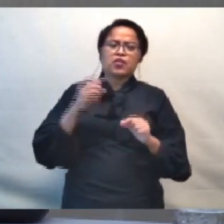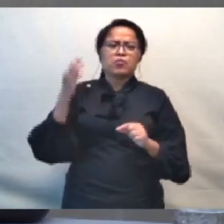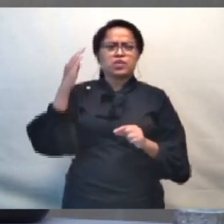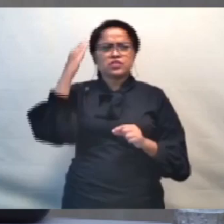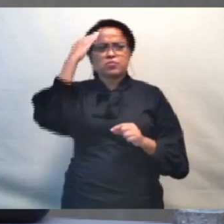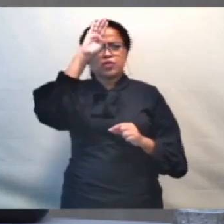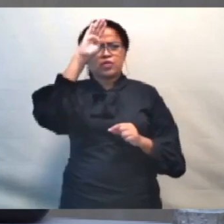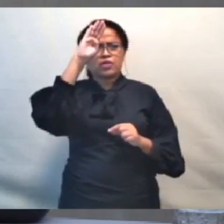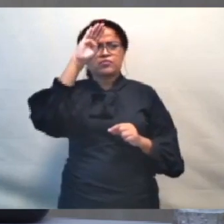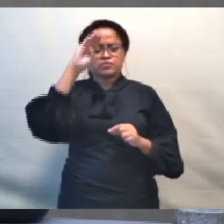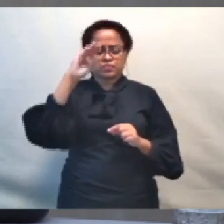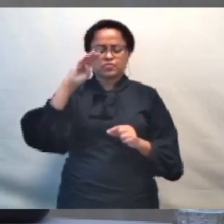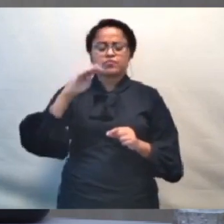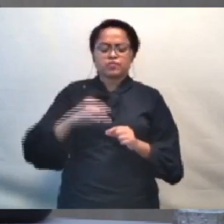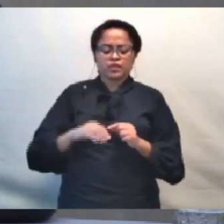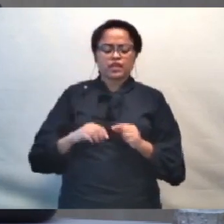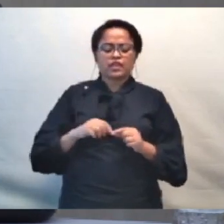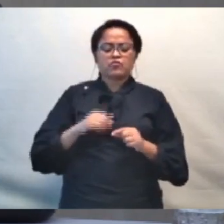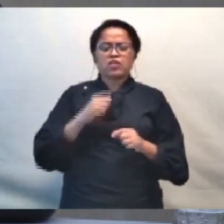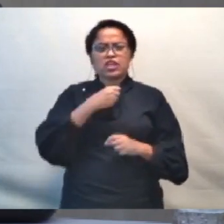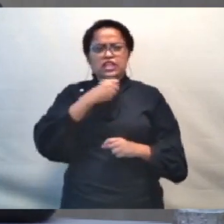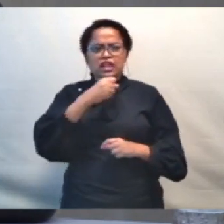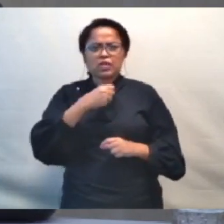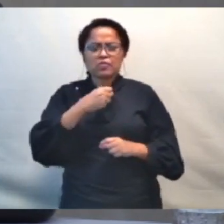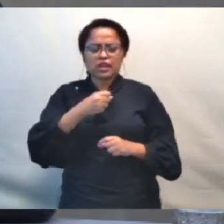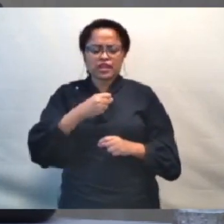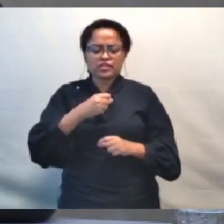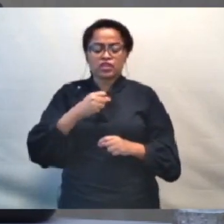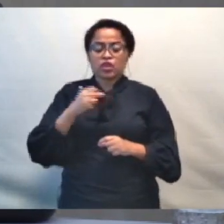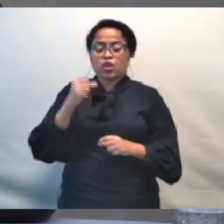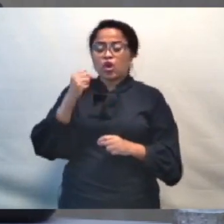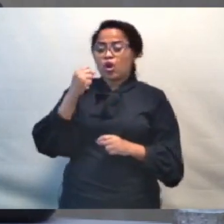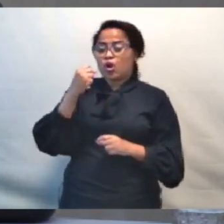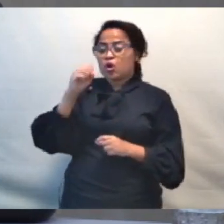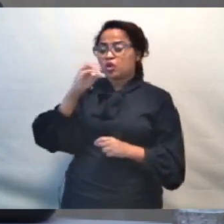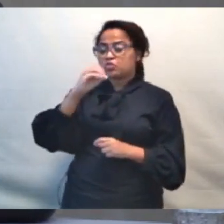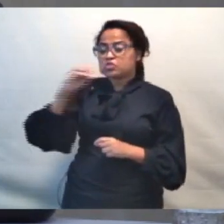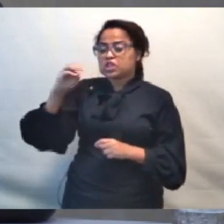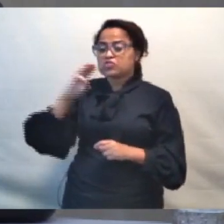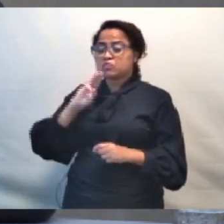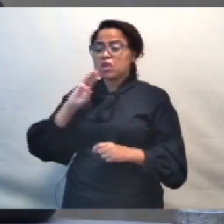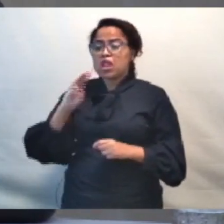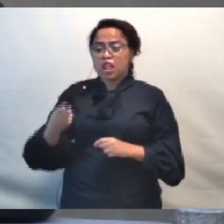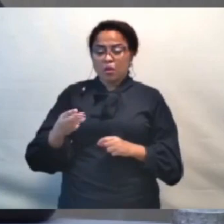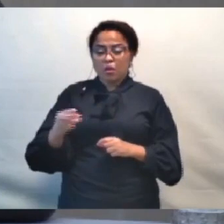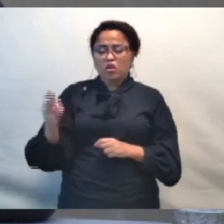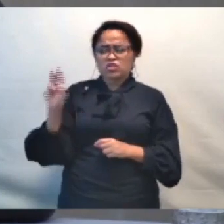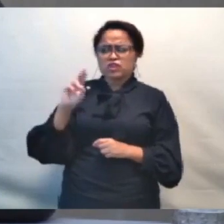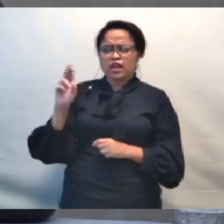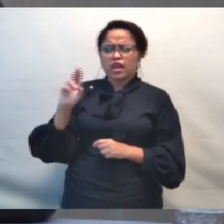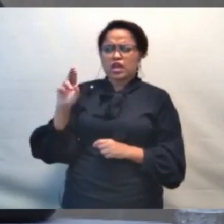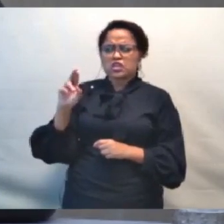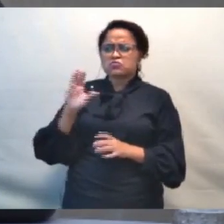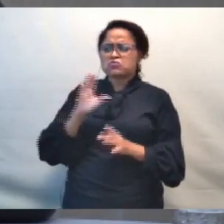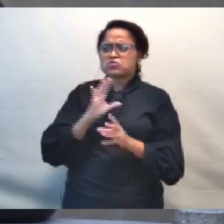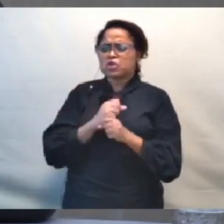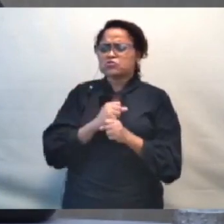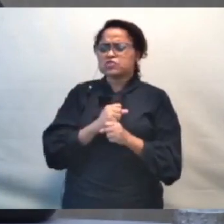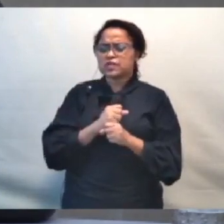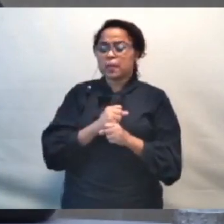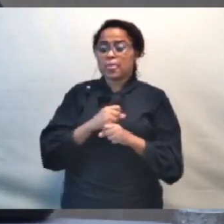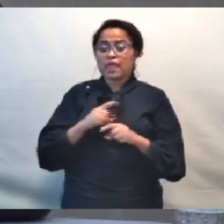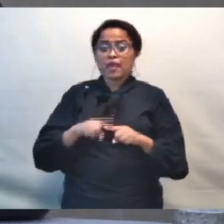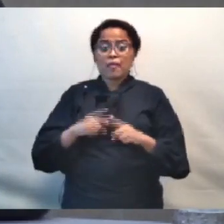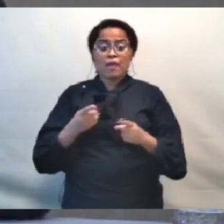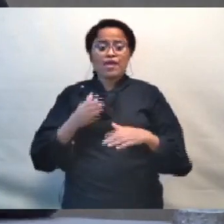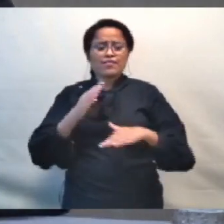imprensa, a gente viu aí 800 milhões de reais, né, como se fosse um resultado. Mas, na prática, quando a